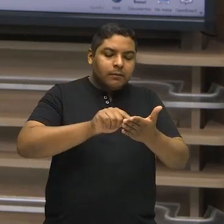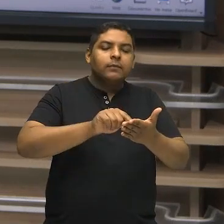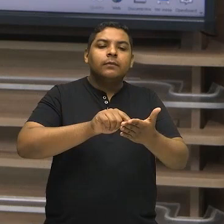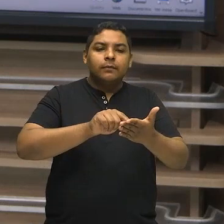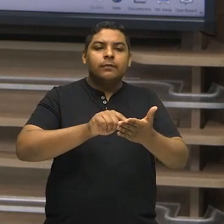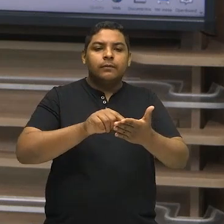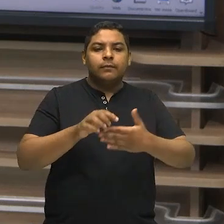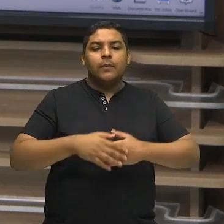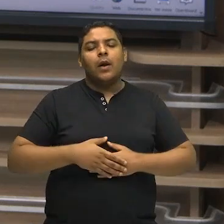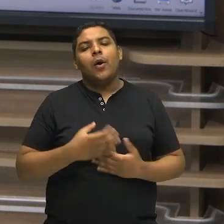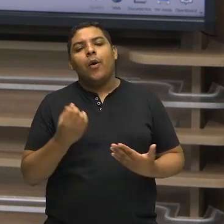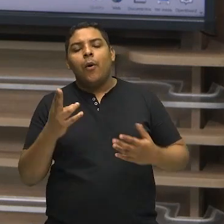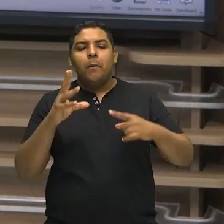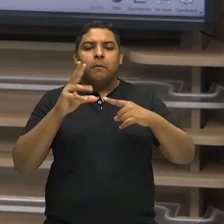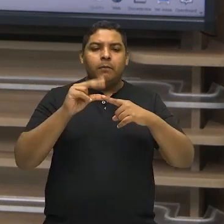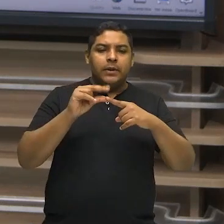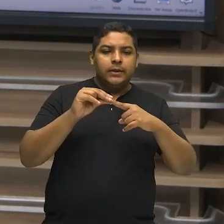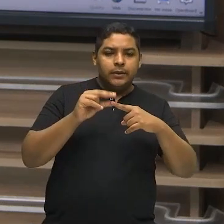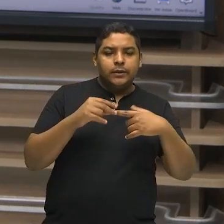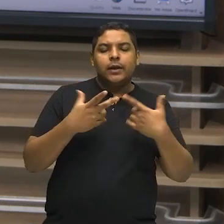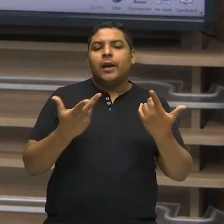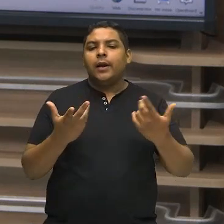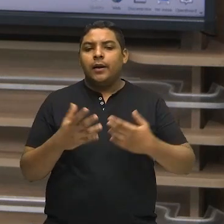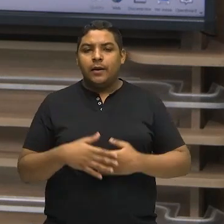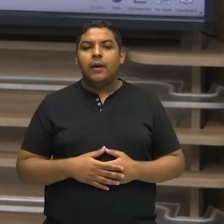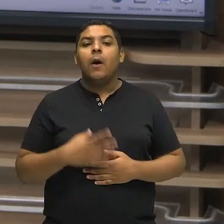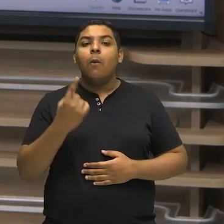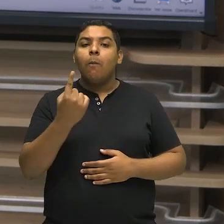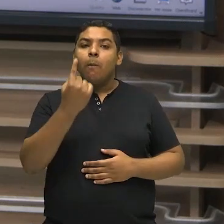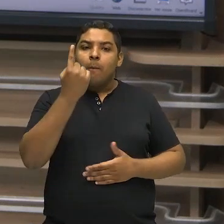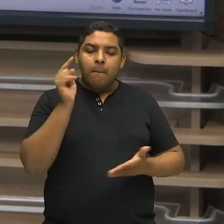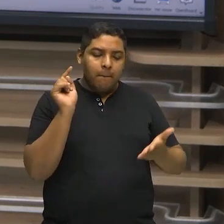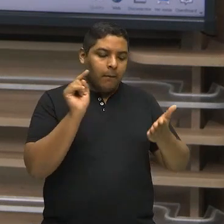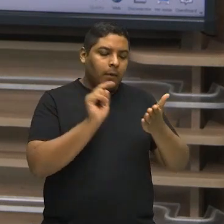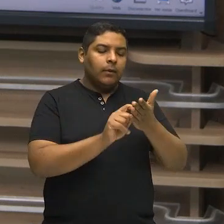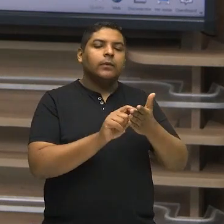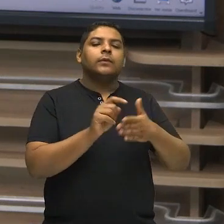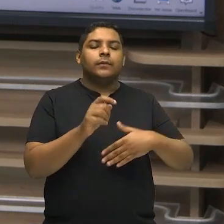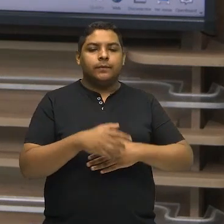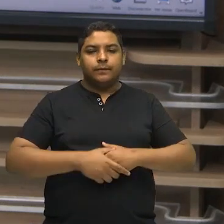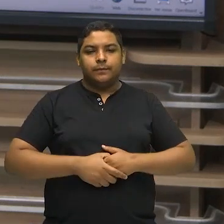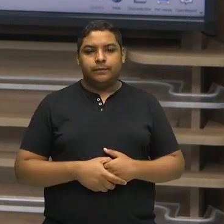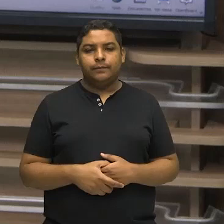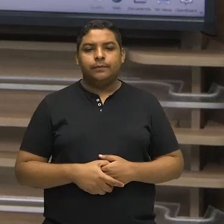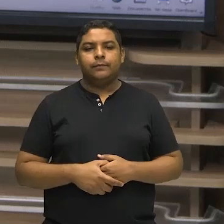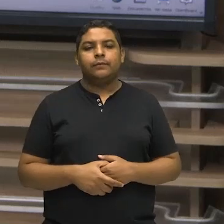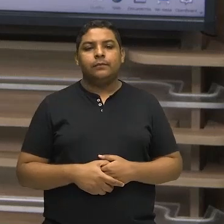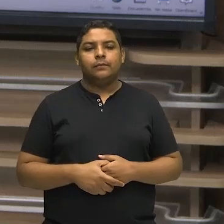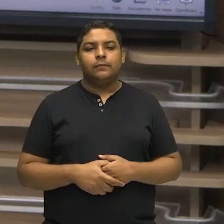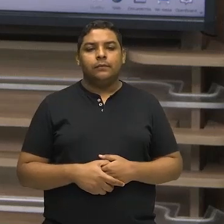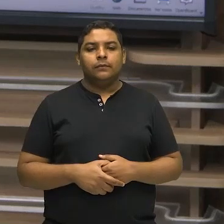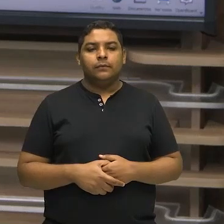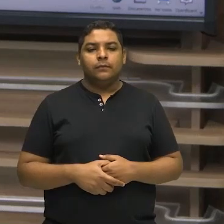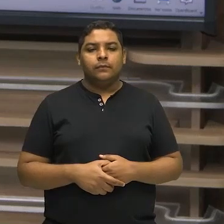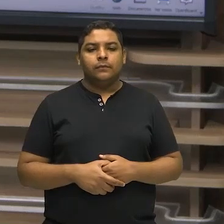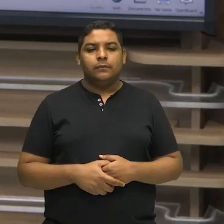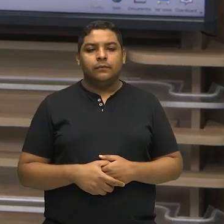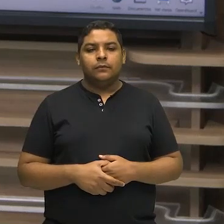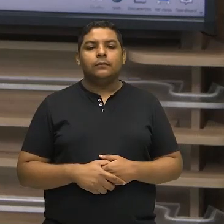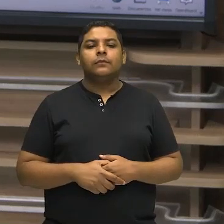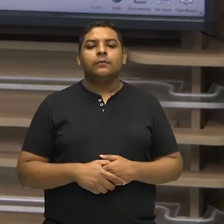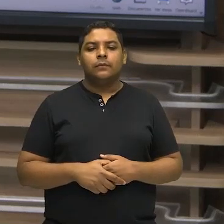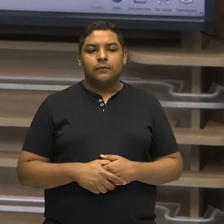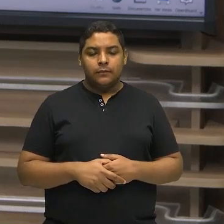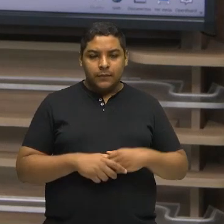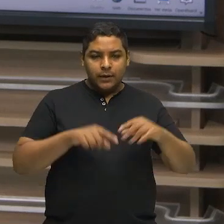um pincel, uma tinta, vai surgir o quê? Um ponto. Então, dali vai surgir a linha, ou